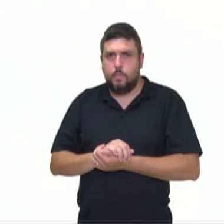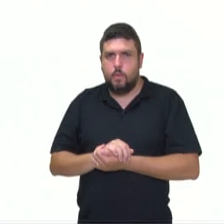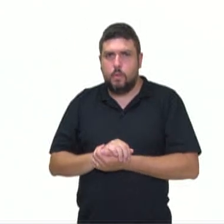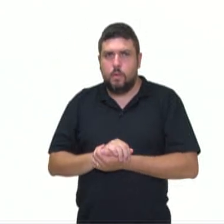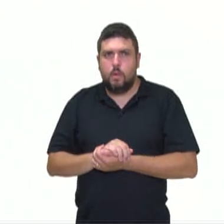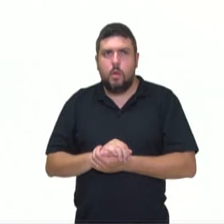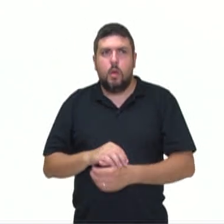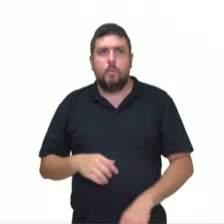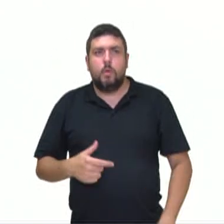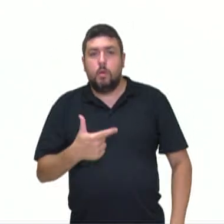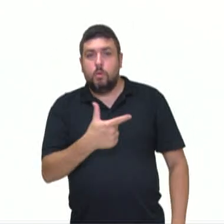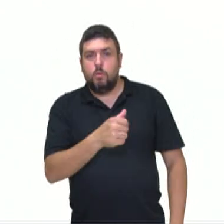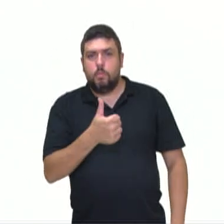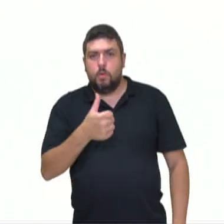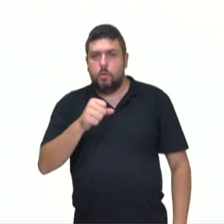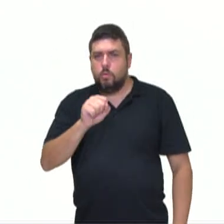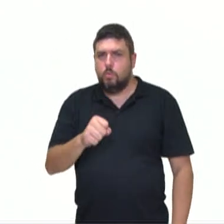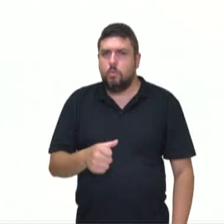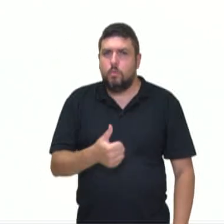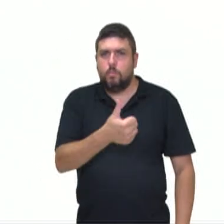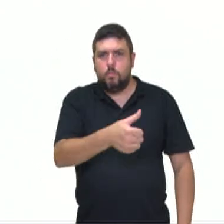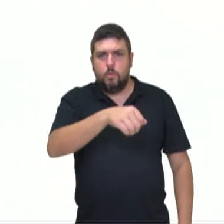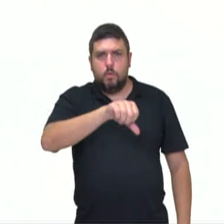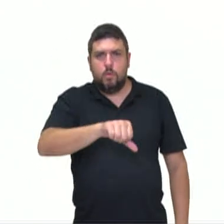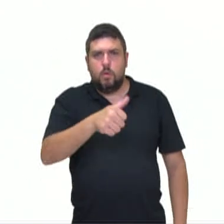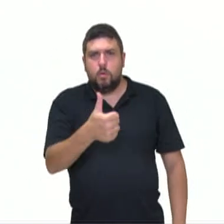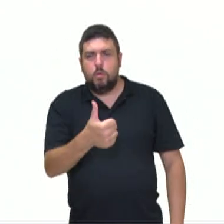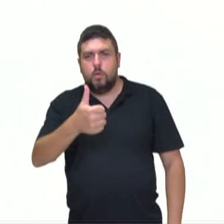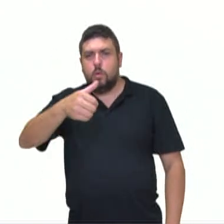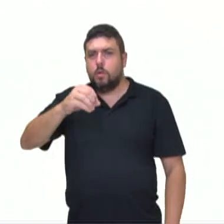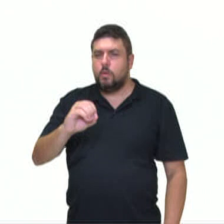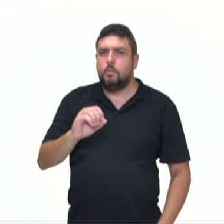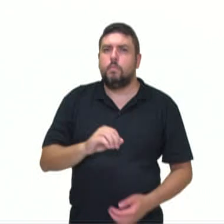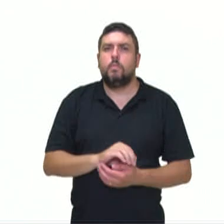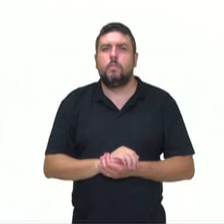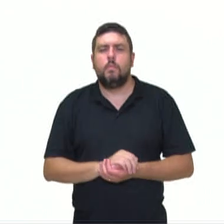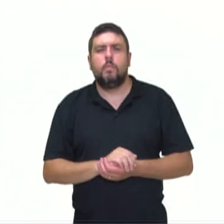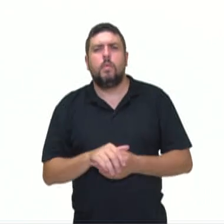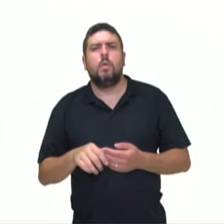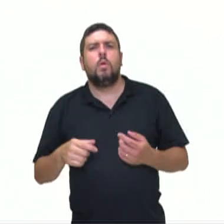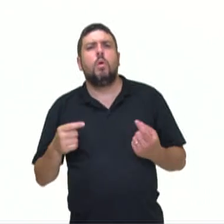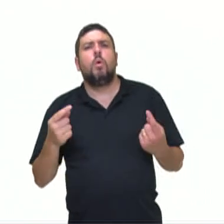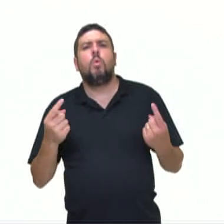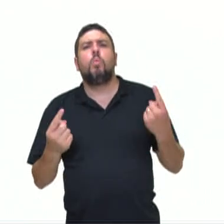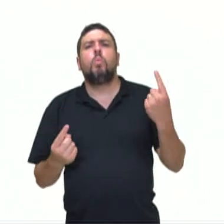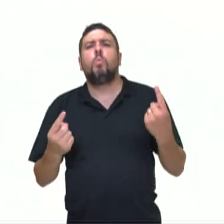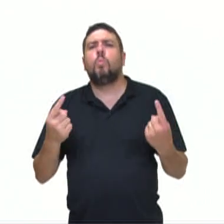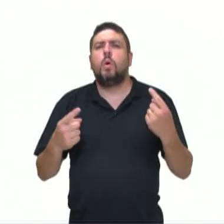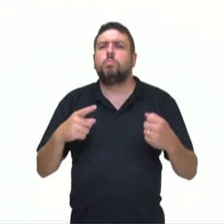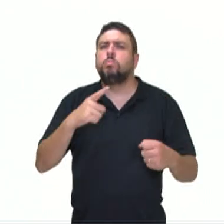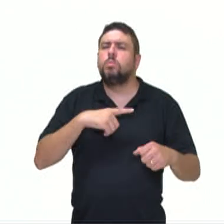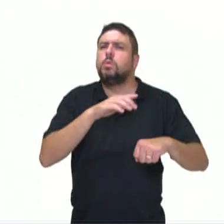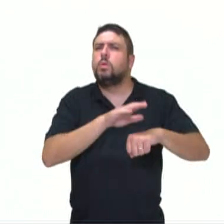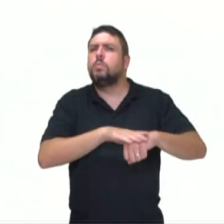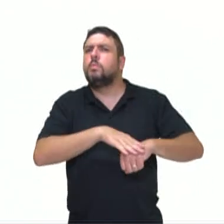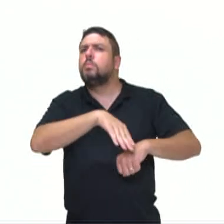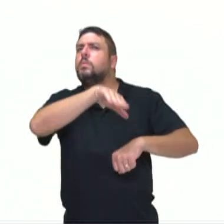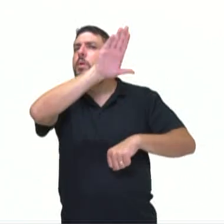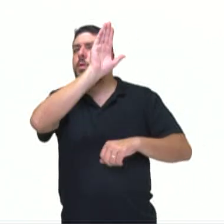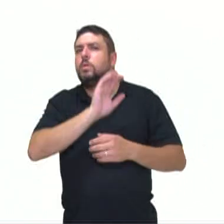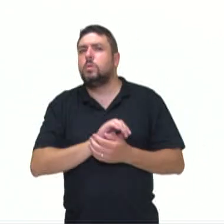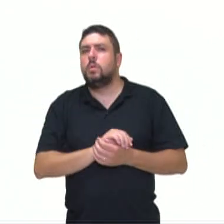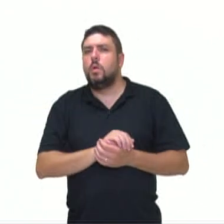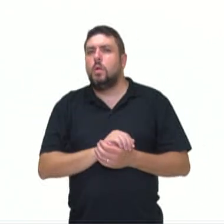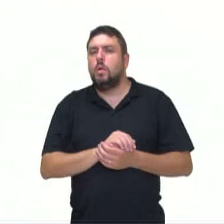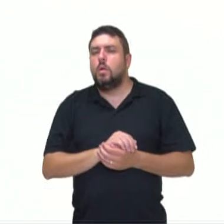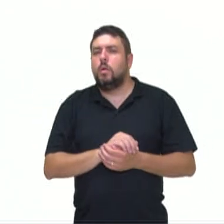nessa gincana foi de 1.910. Em qual desses anos houve um número maior de participantes